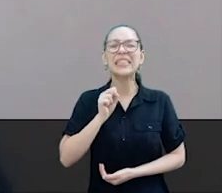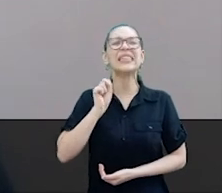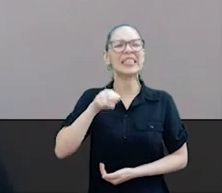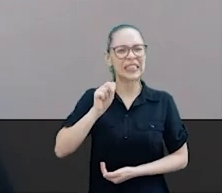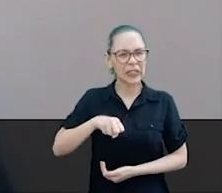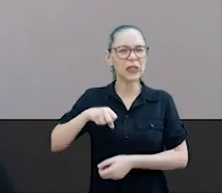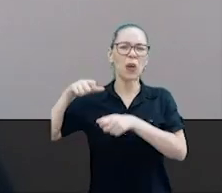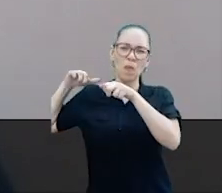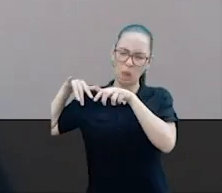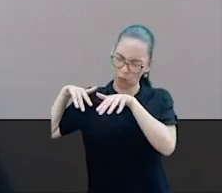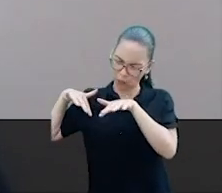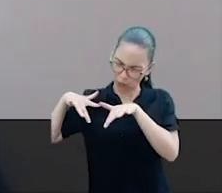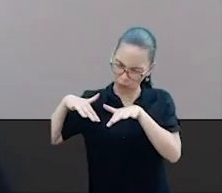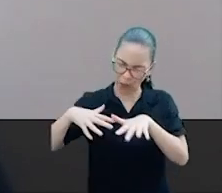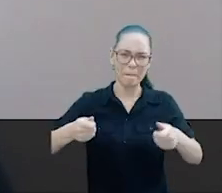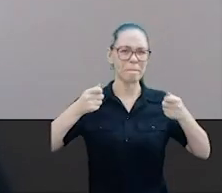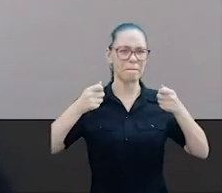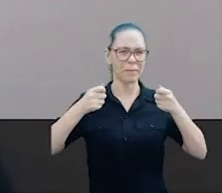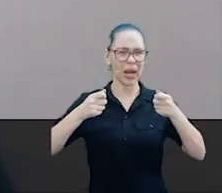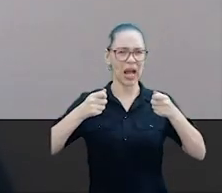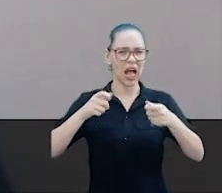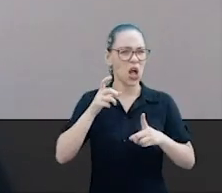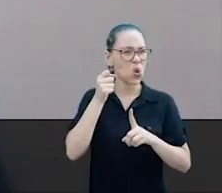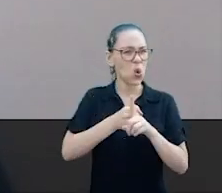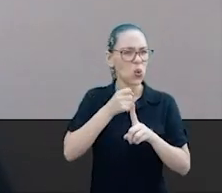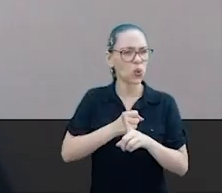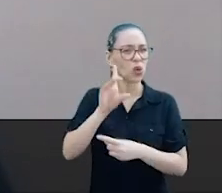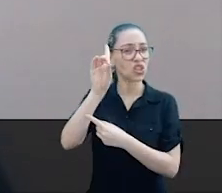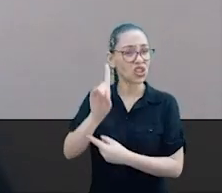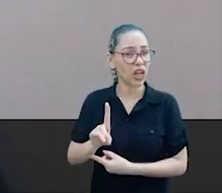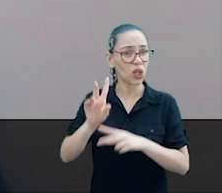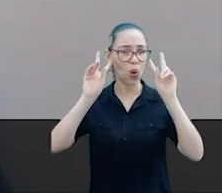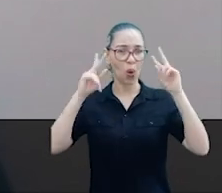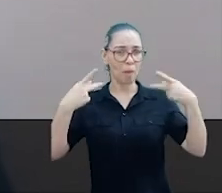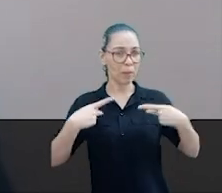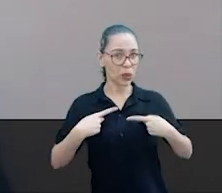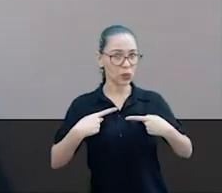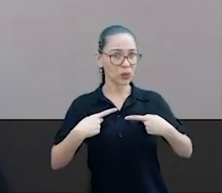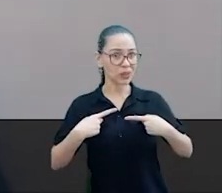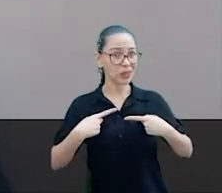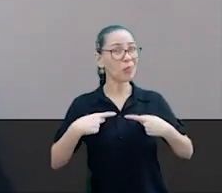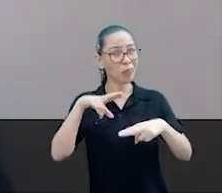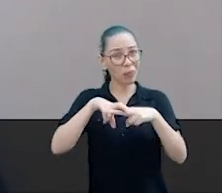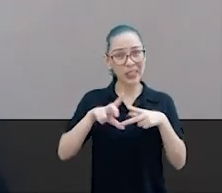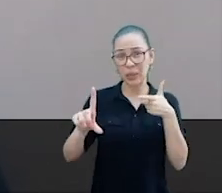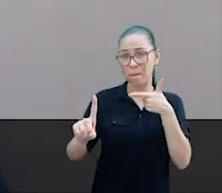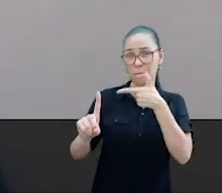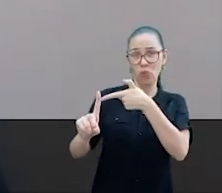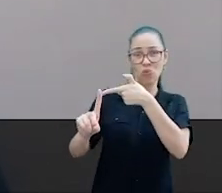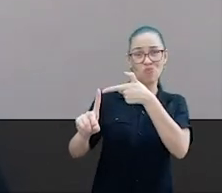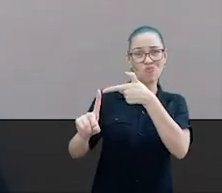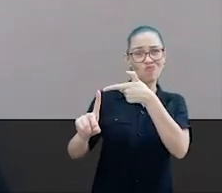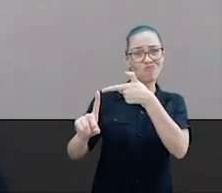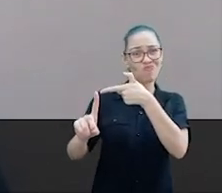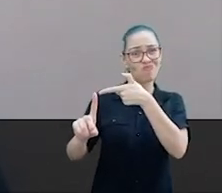militante dos direitos humanos, diversidade dos direitos humanos, assim e por isso foi